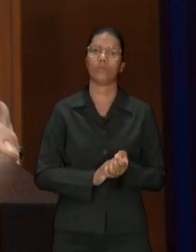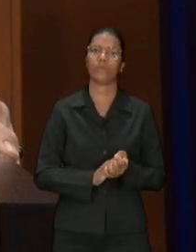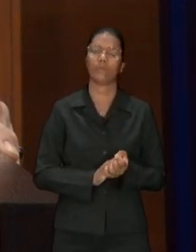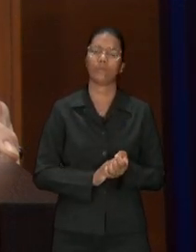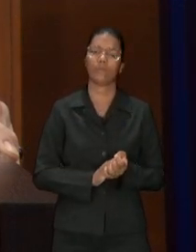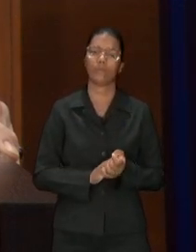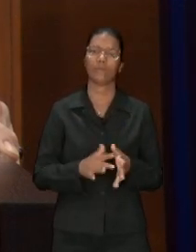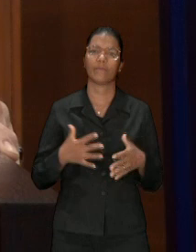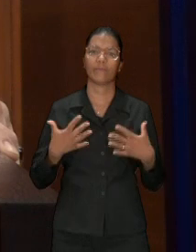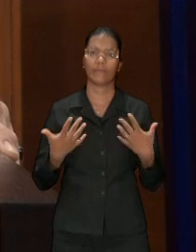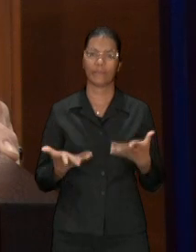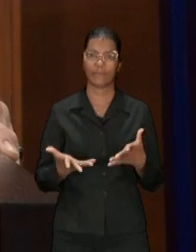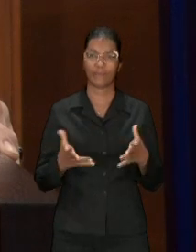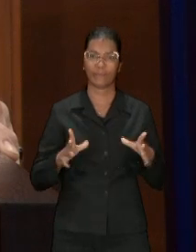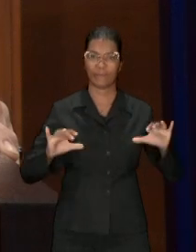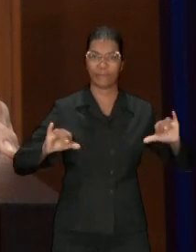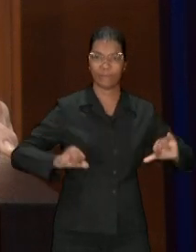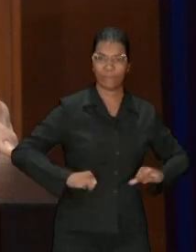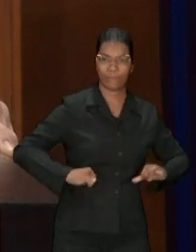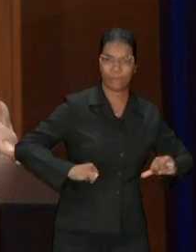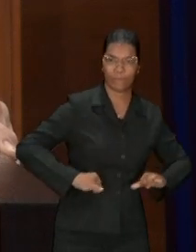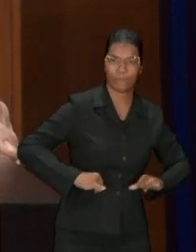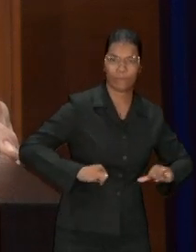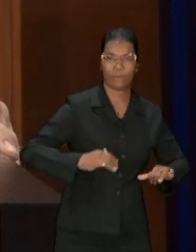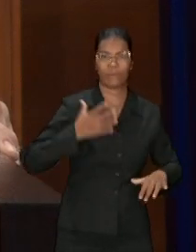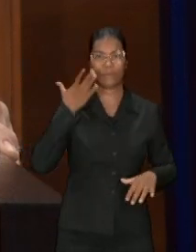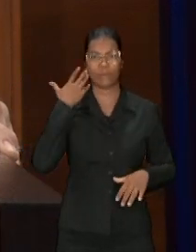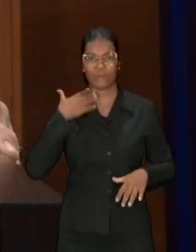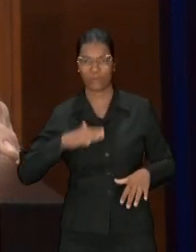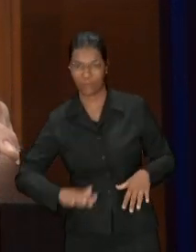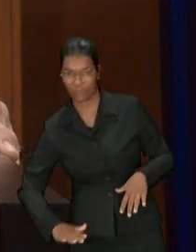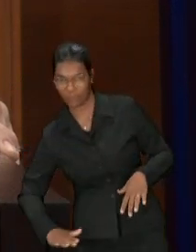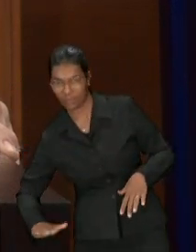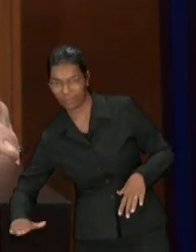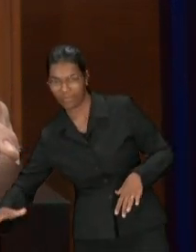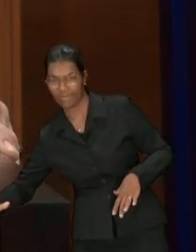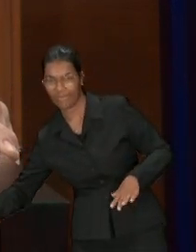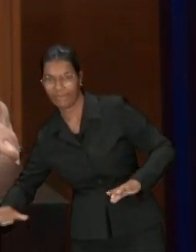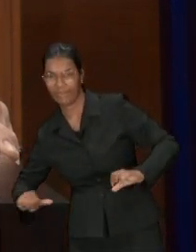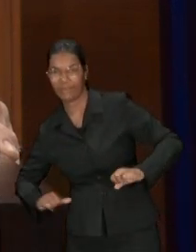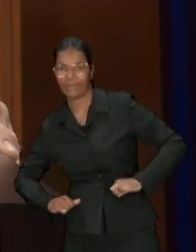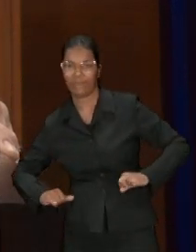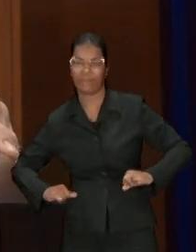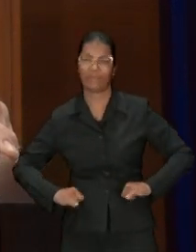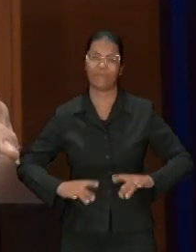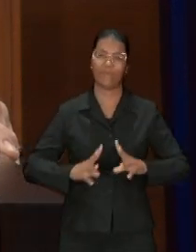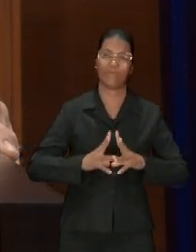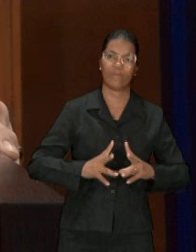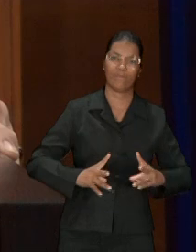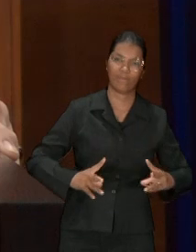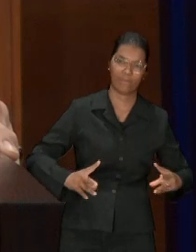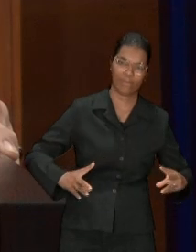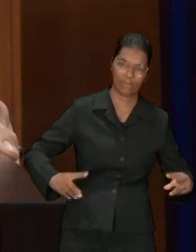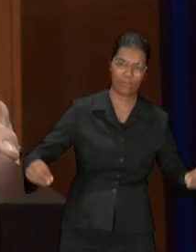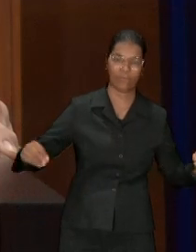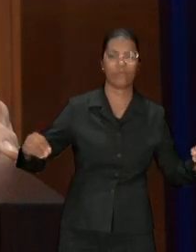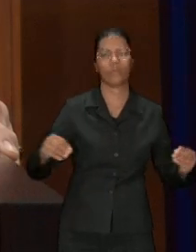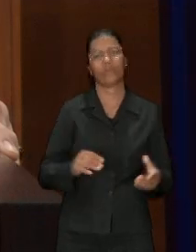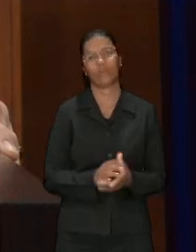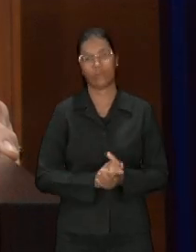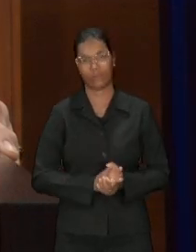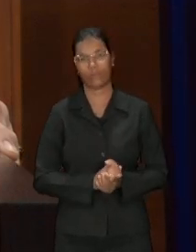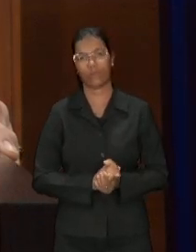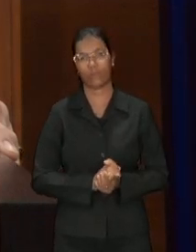desse sofrimento, essa agonia que essas crianças, não só crianças, cidadãos também que vão se tornar, nos quais a gente tem que integrá-los